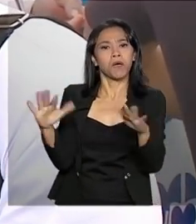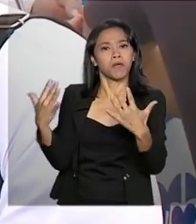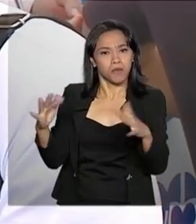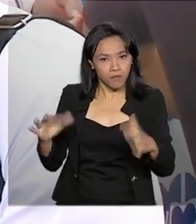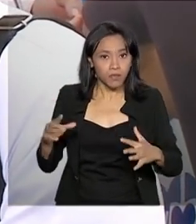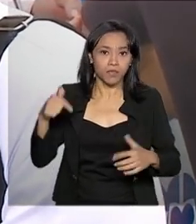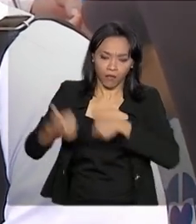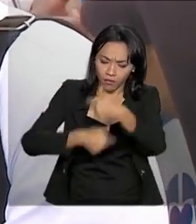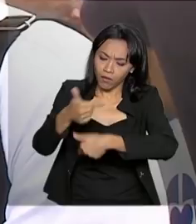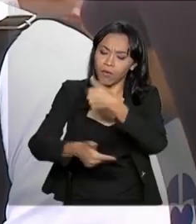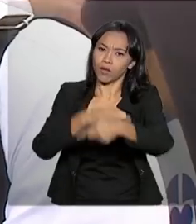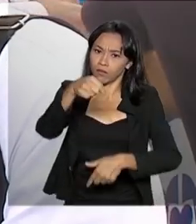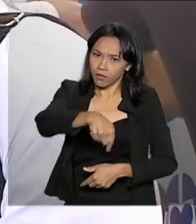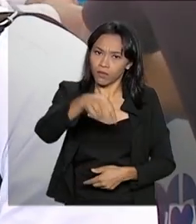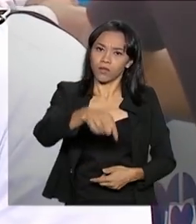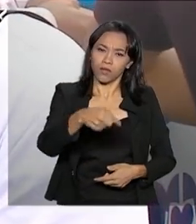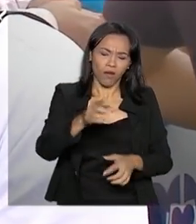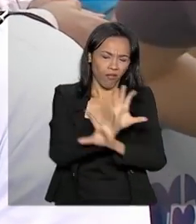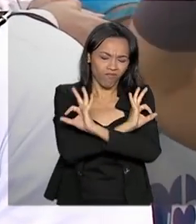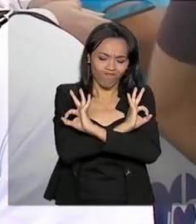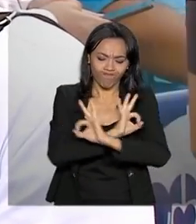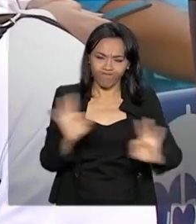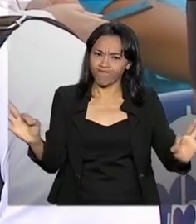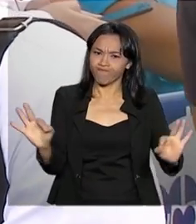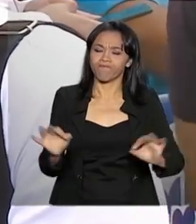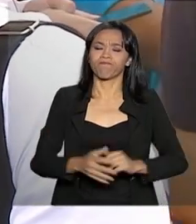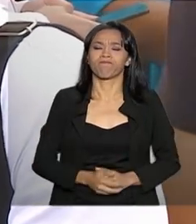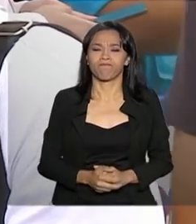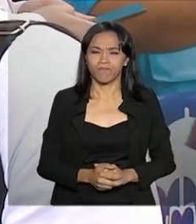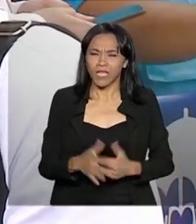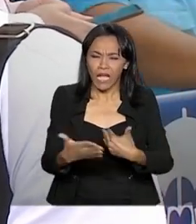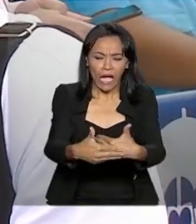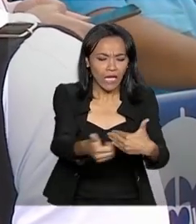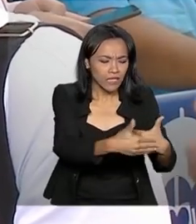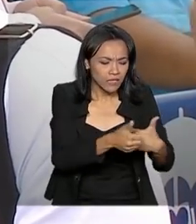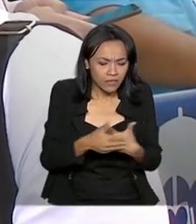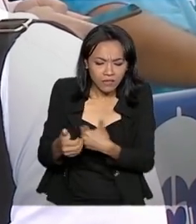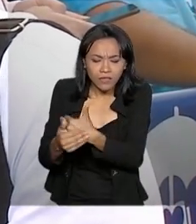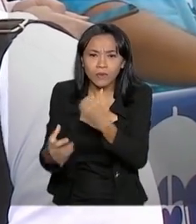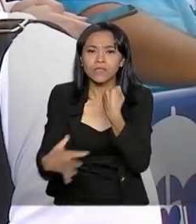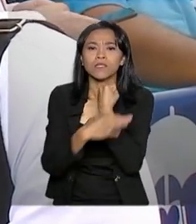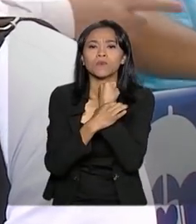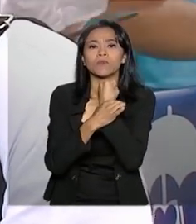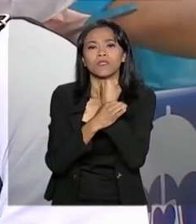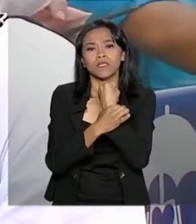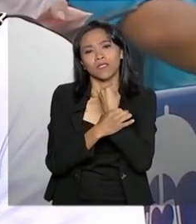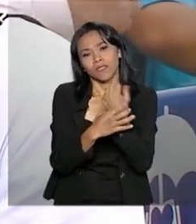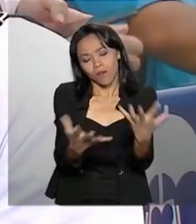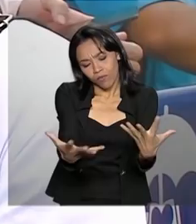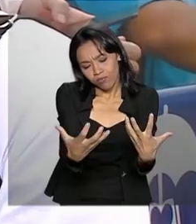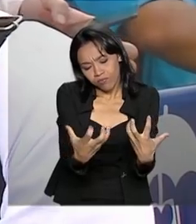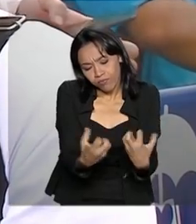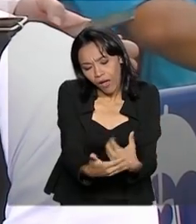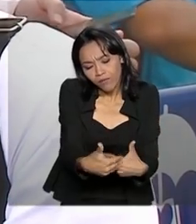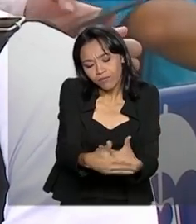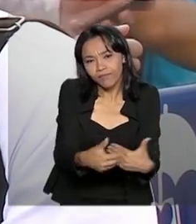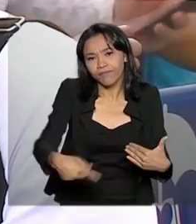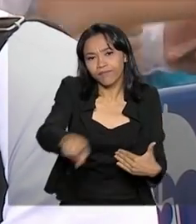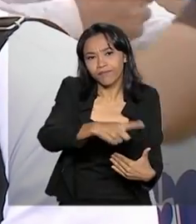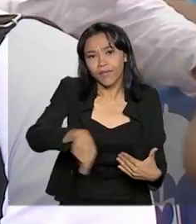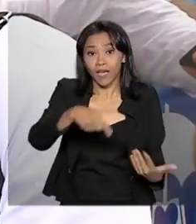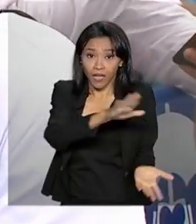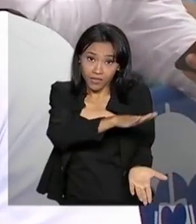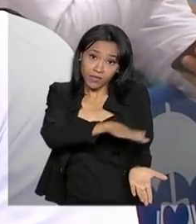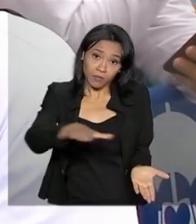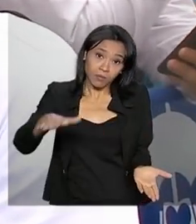está desenvolvendo este trabalho fantástico de dar carinho, dar segurança, dar acolhimento a esses miles de